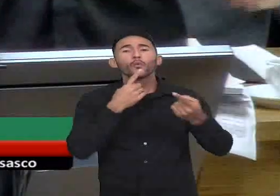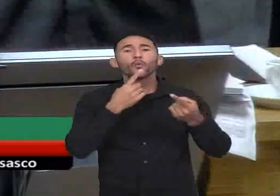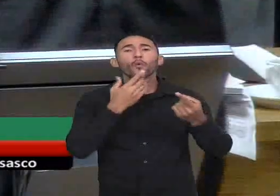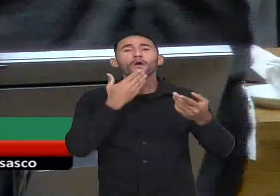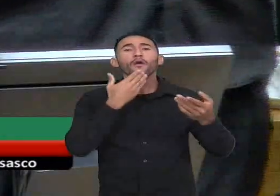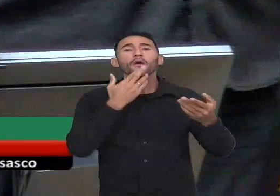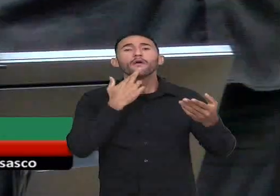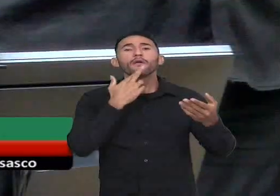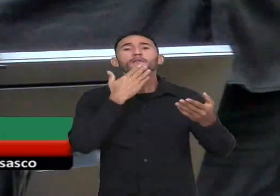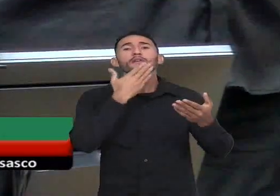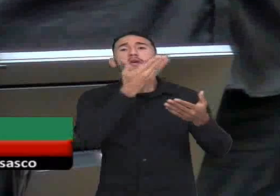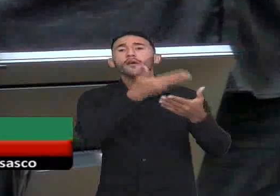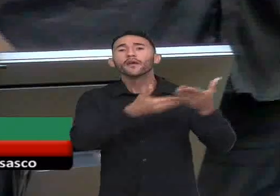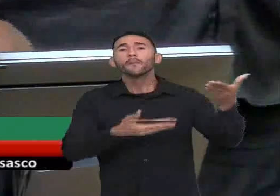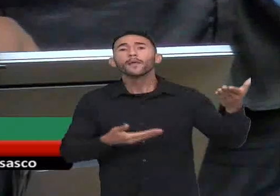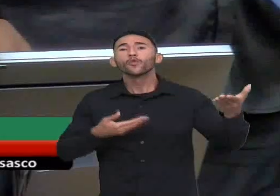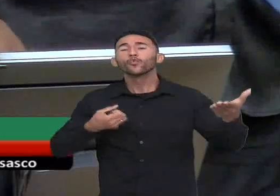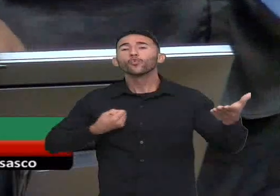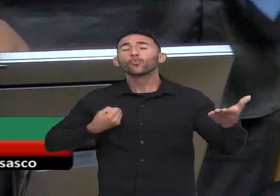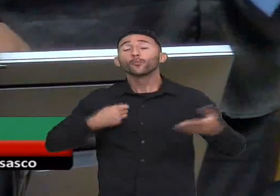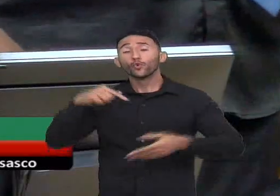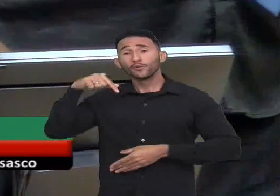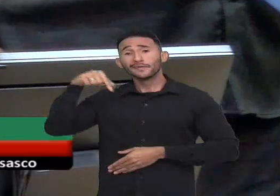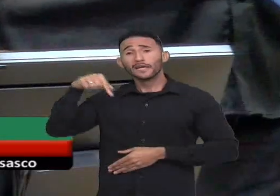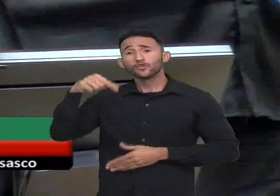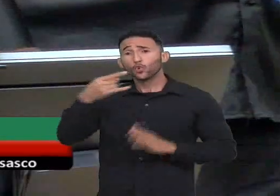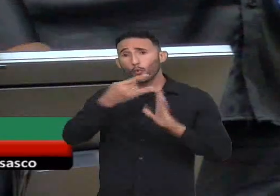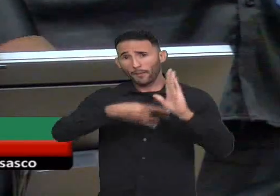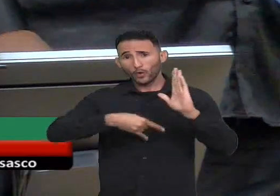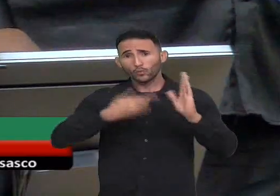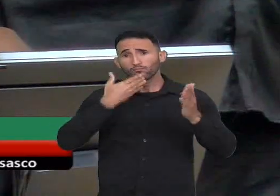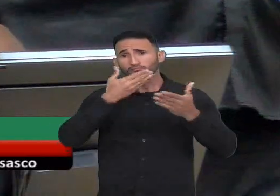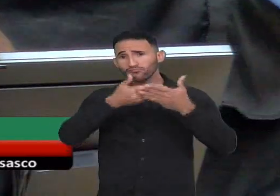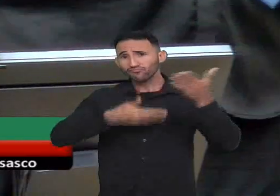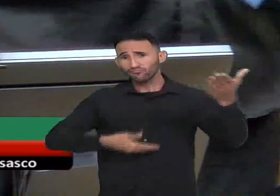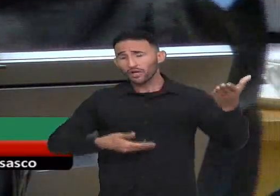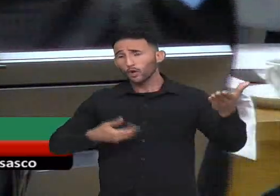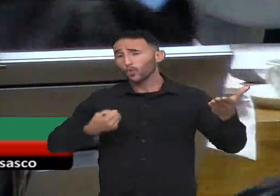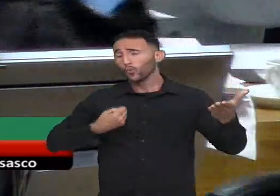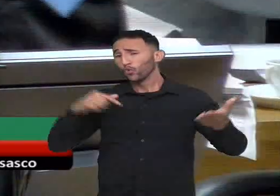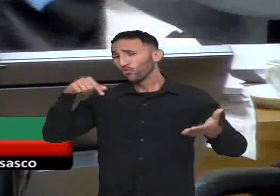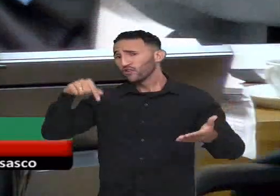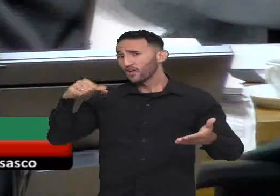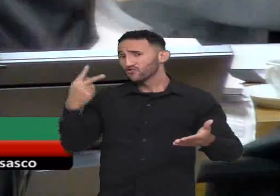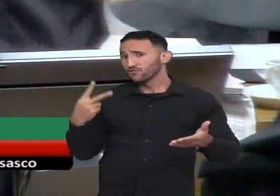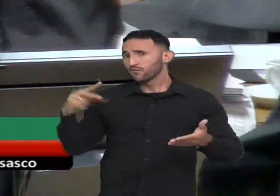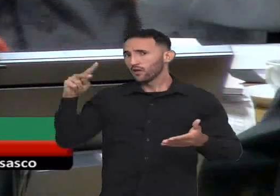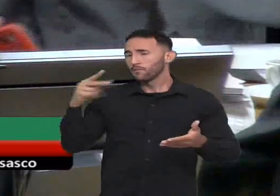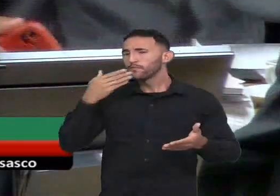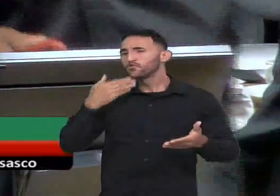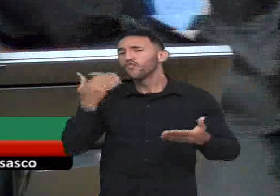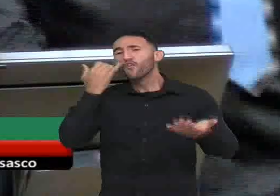requerimento 7 de 2023, vereador Emerson. de 2007-2003 do vereador